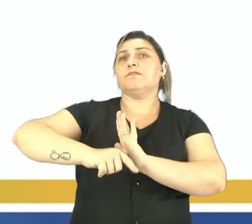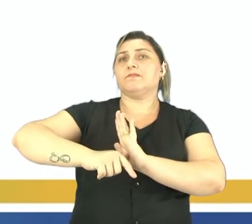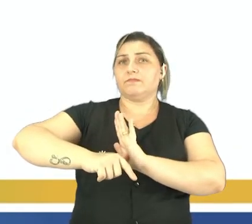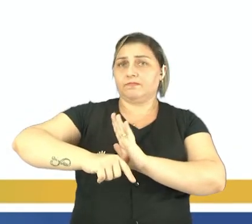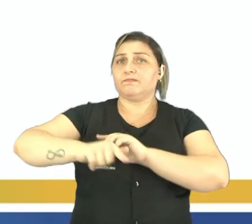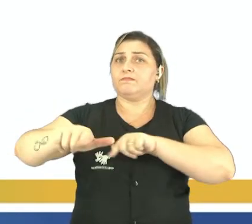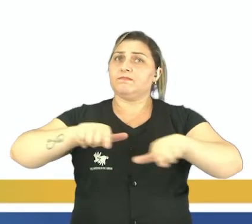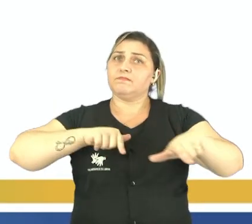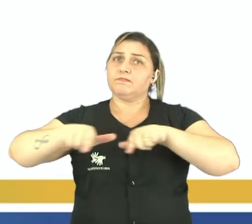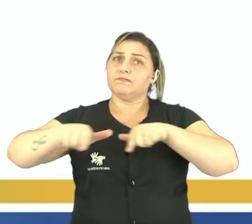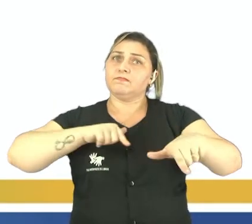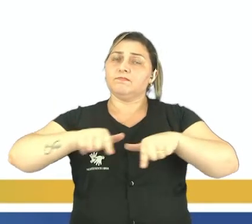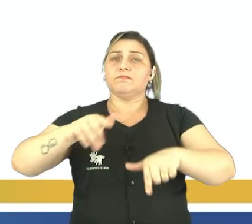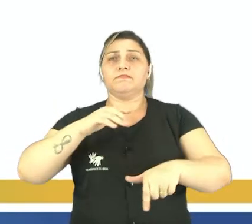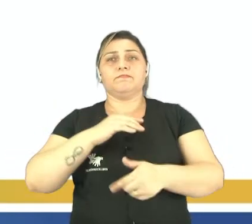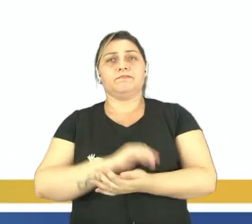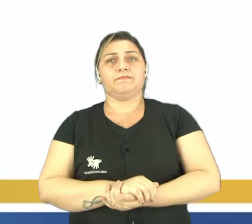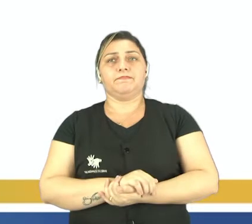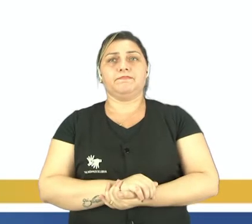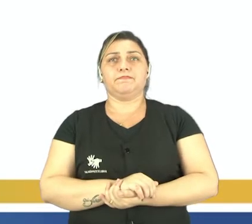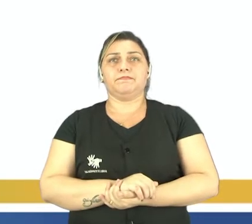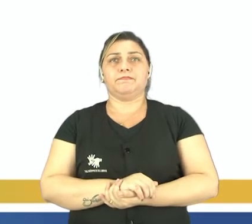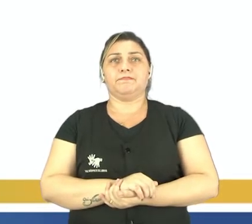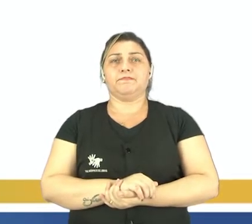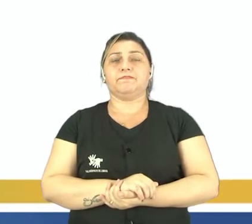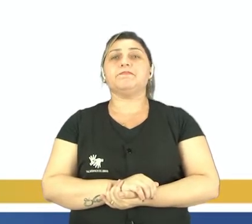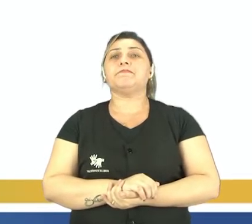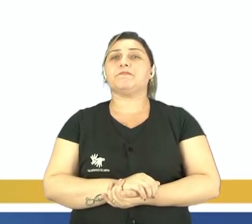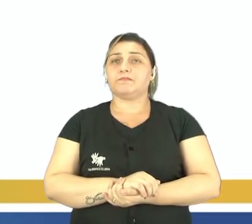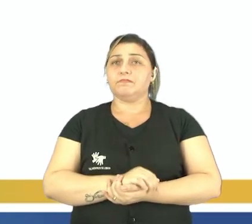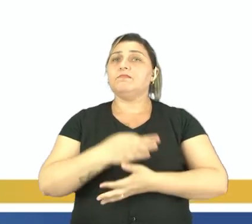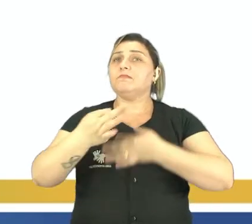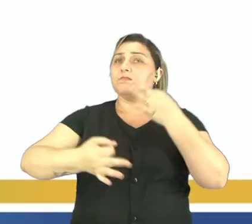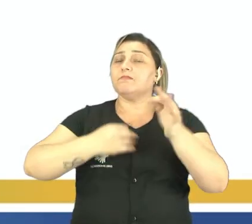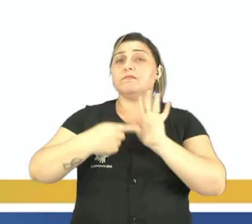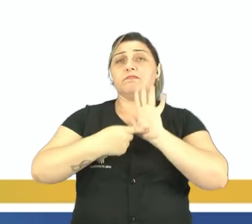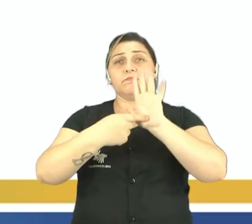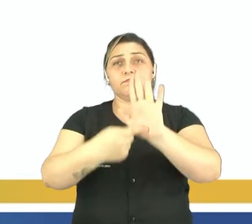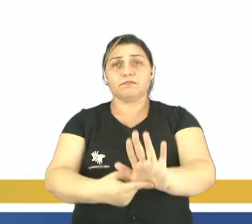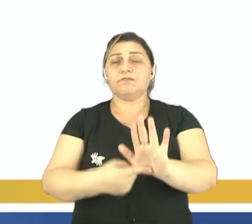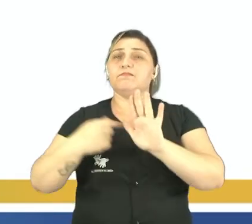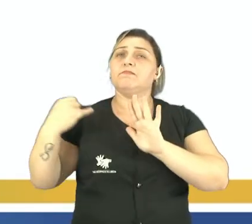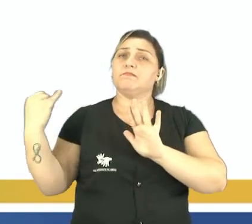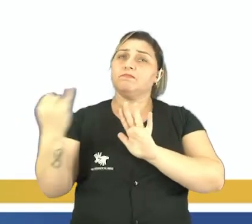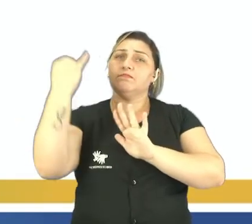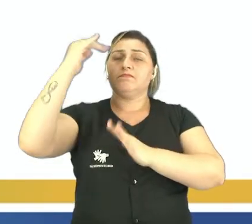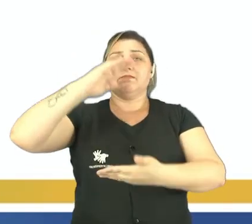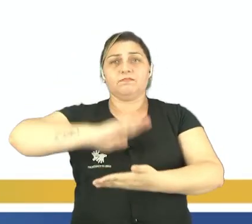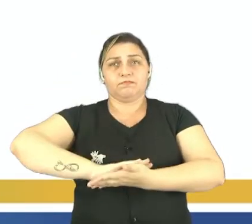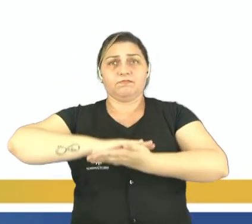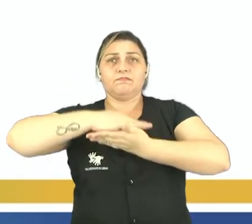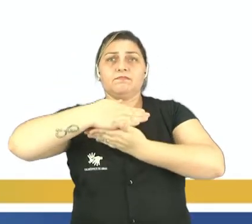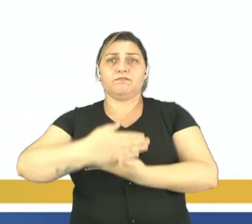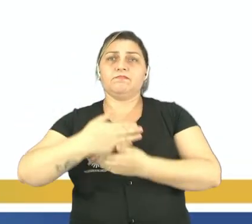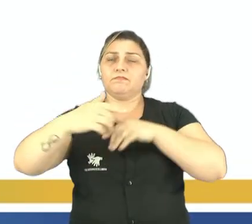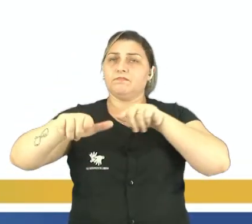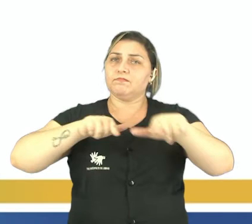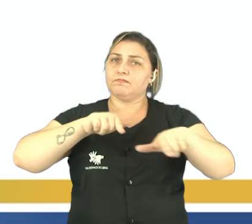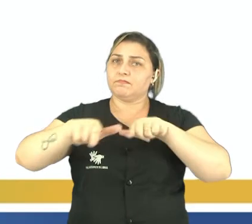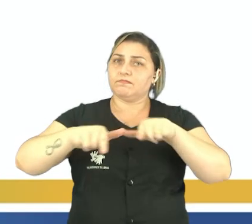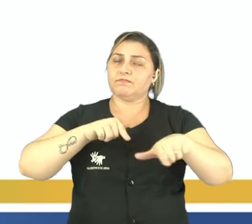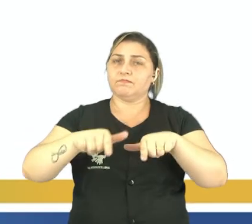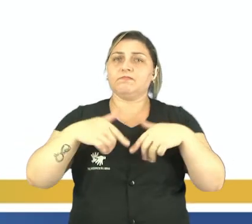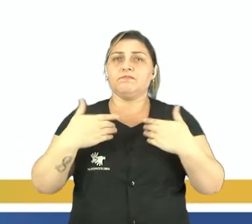Tenho atrasado todas as demandas do meu trabalho. Aqui ele argumenta e demonstra que é muito necessário o notebook no trabalho